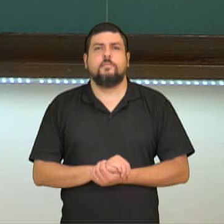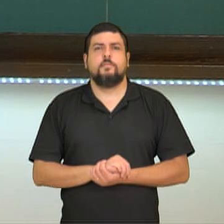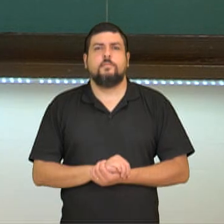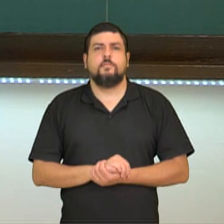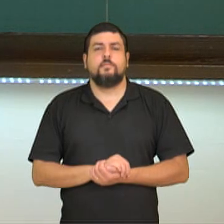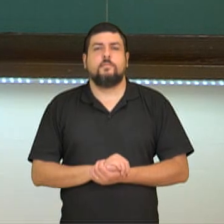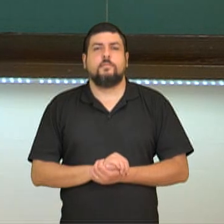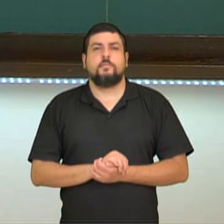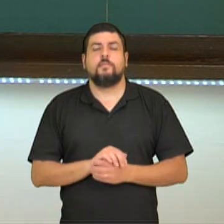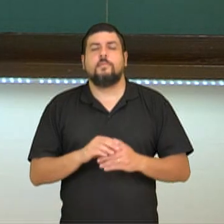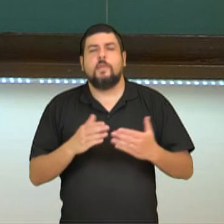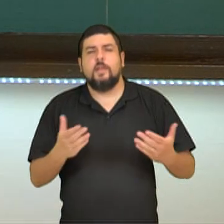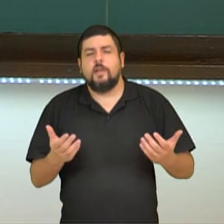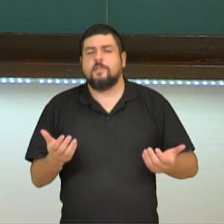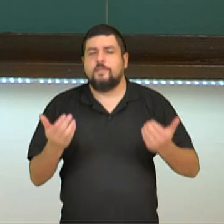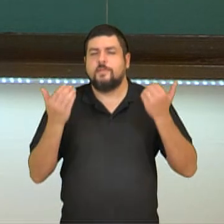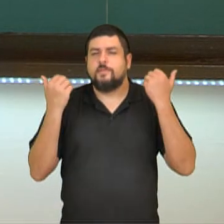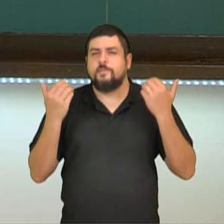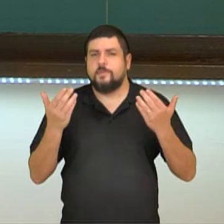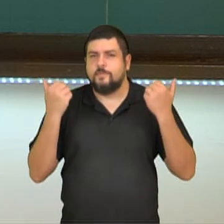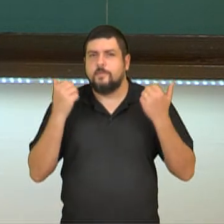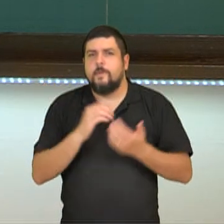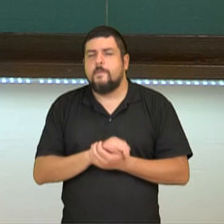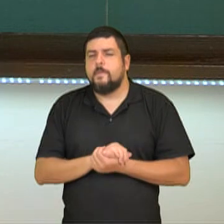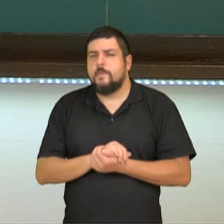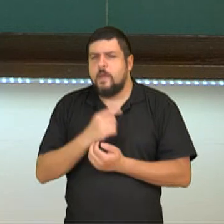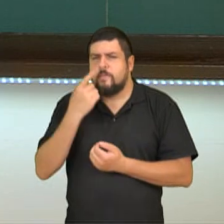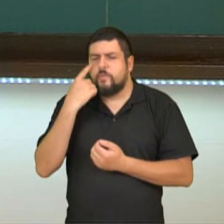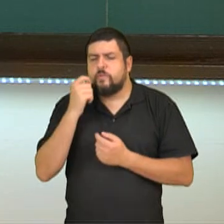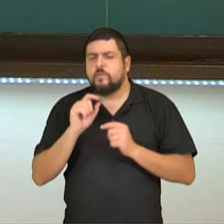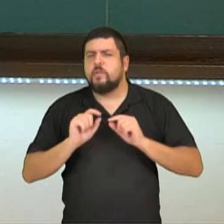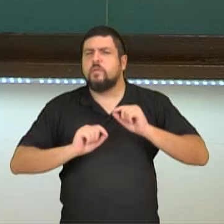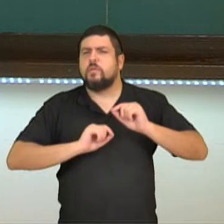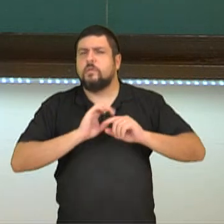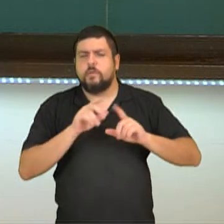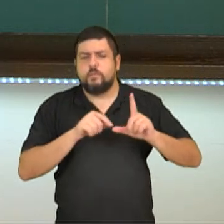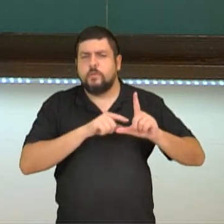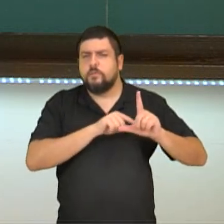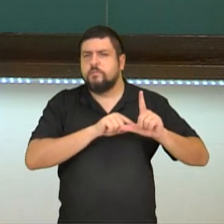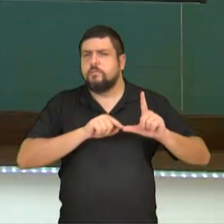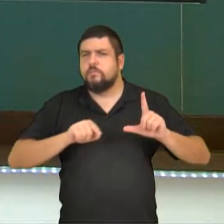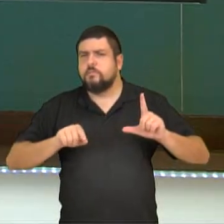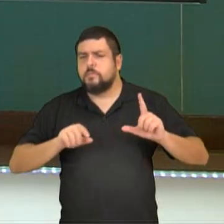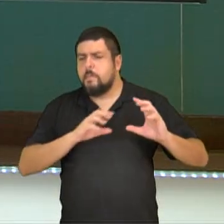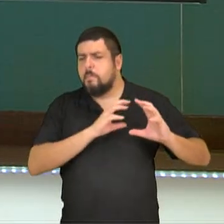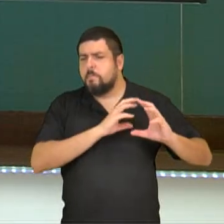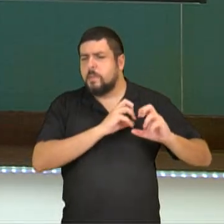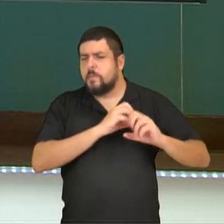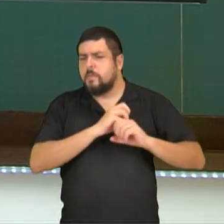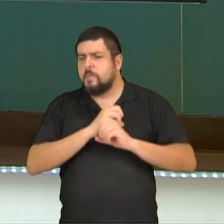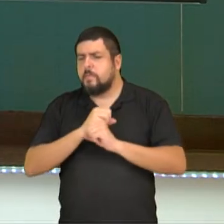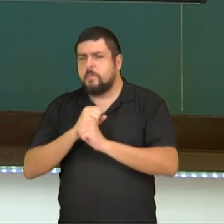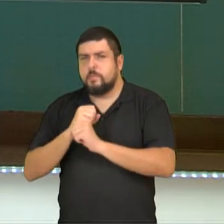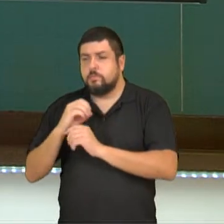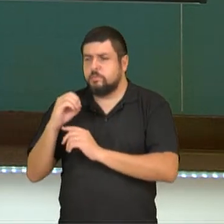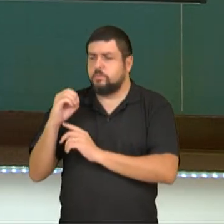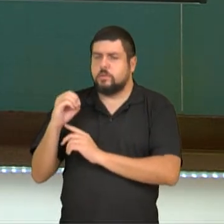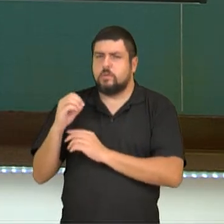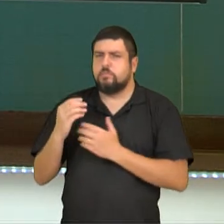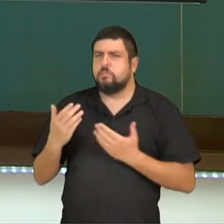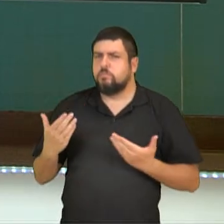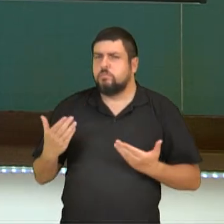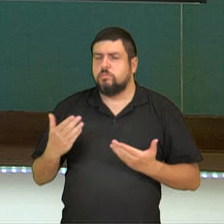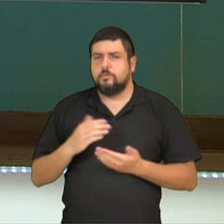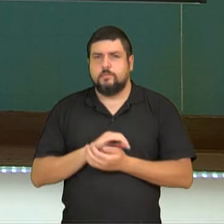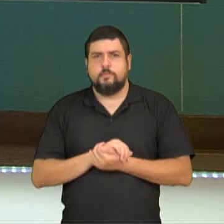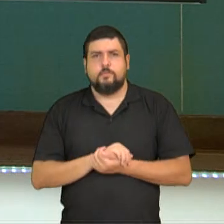E aí, bora, galerinha, verificar quem são essas raízes, né? Então, olha lá. Então, aqui, gente, ó, a gente